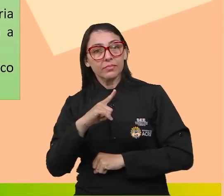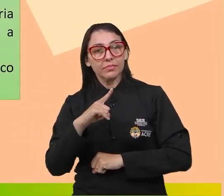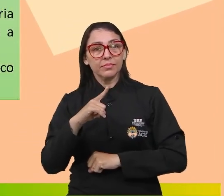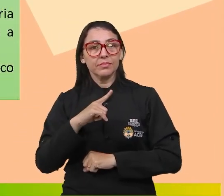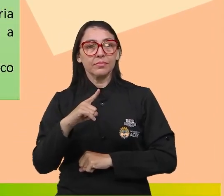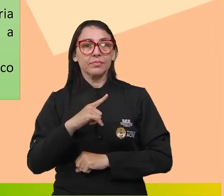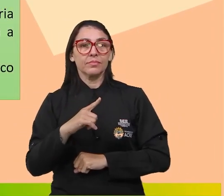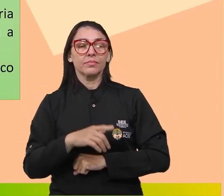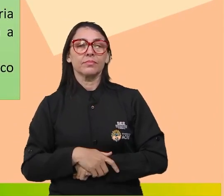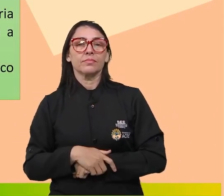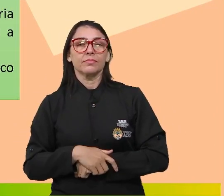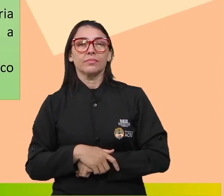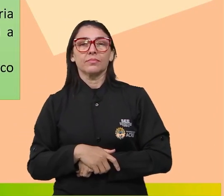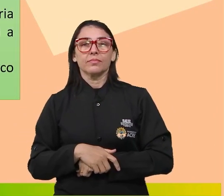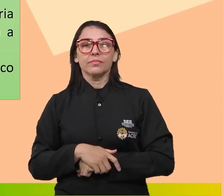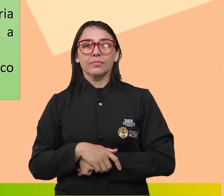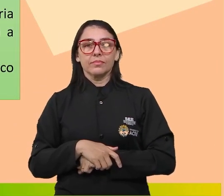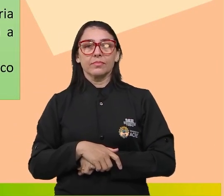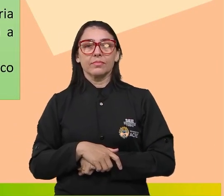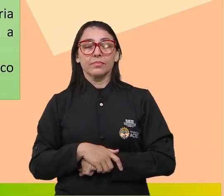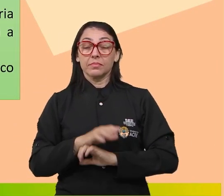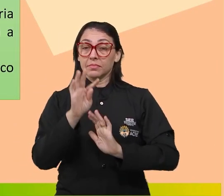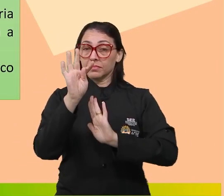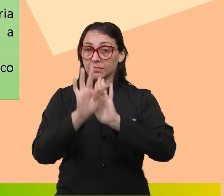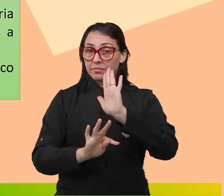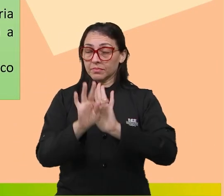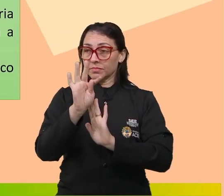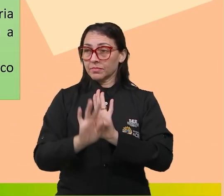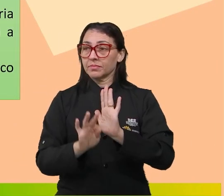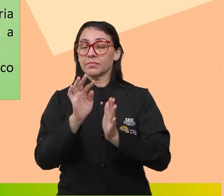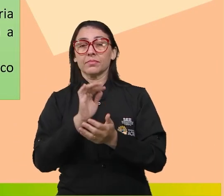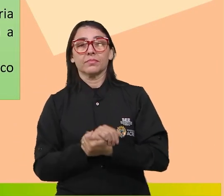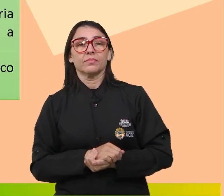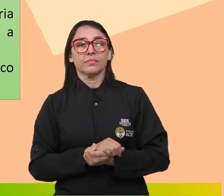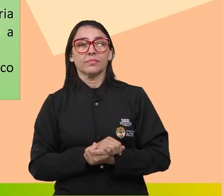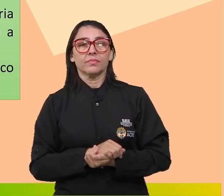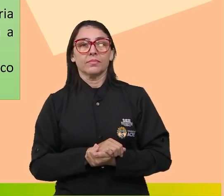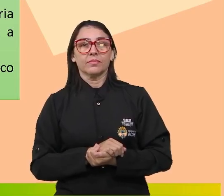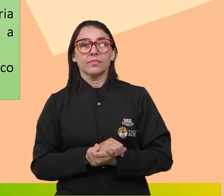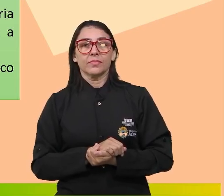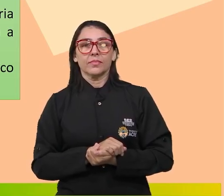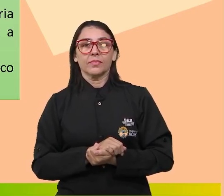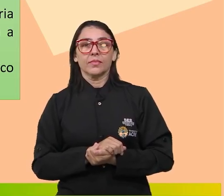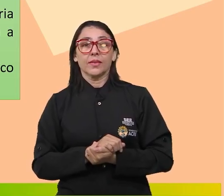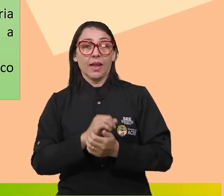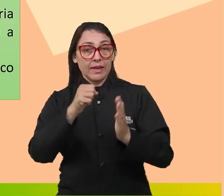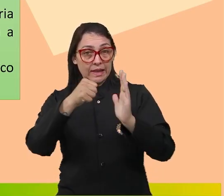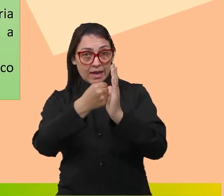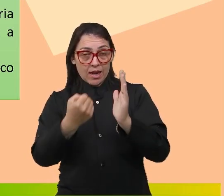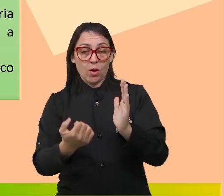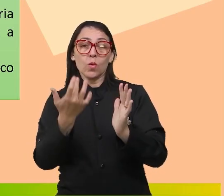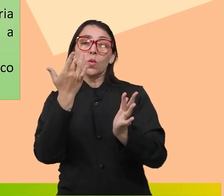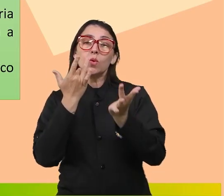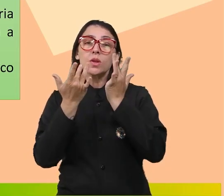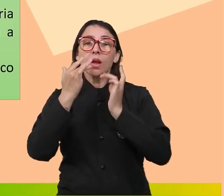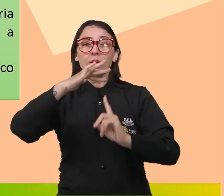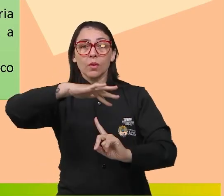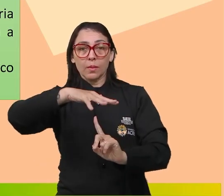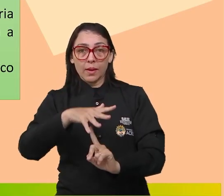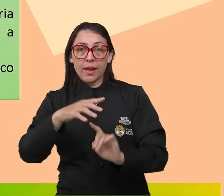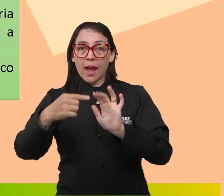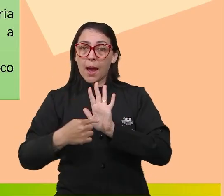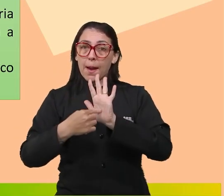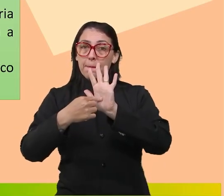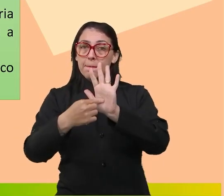de acordo com esse texto, o comando da questão, que é, considerando as características do teatro